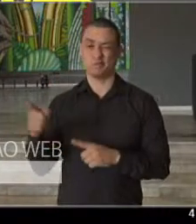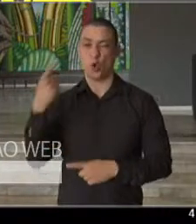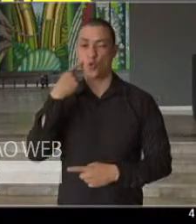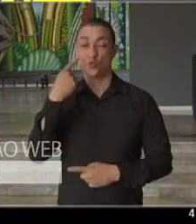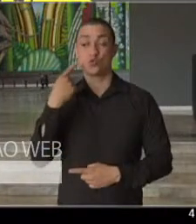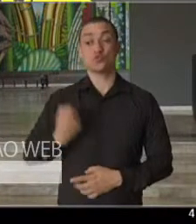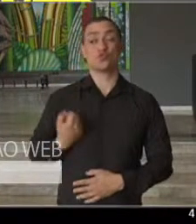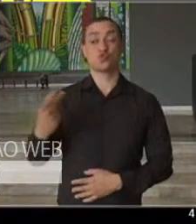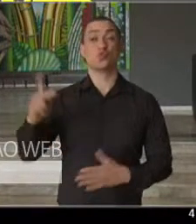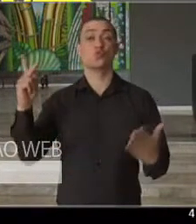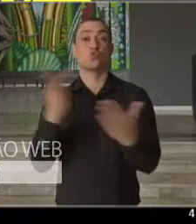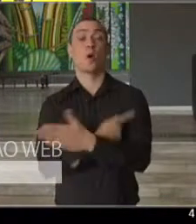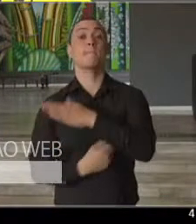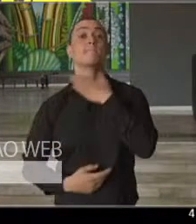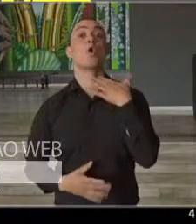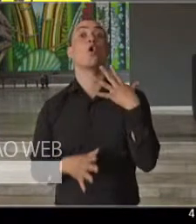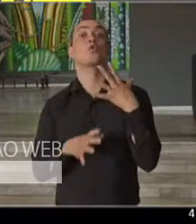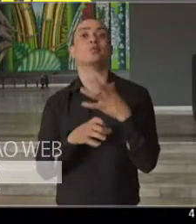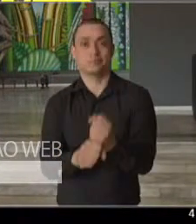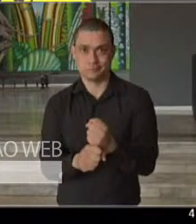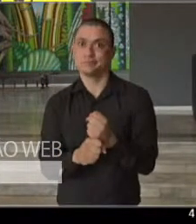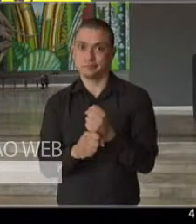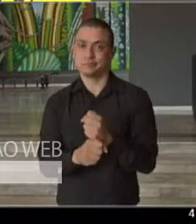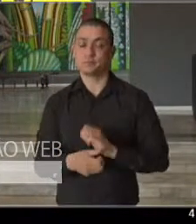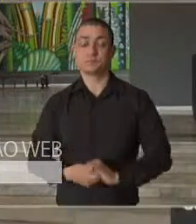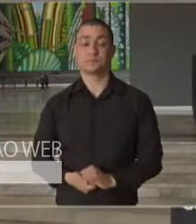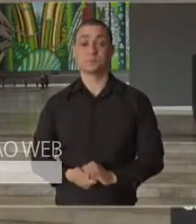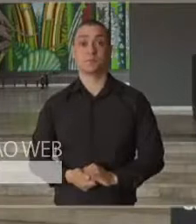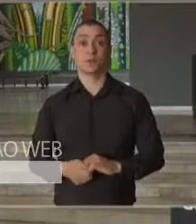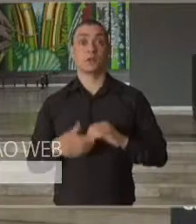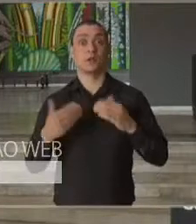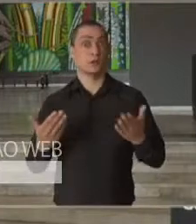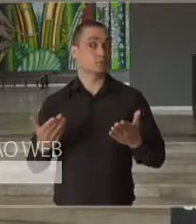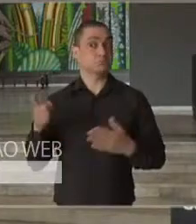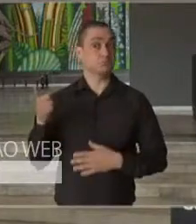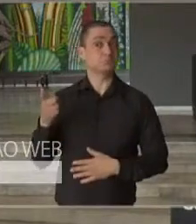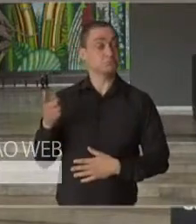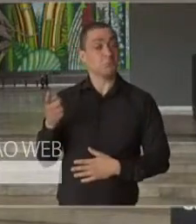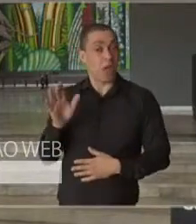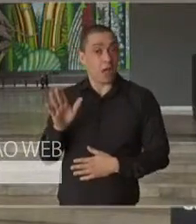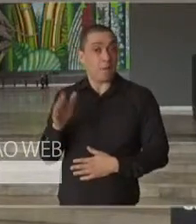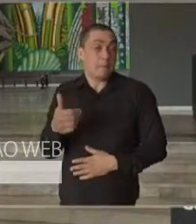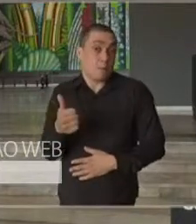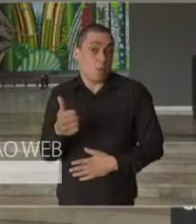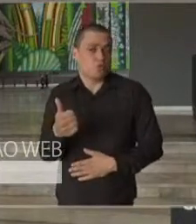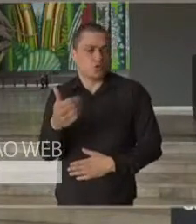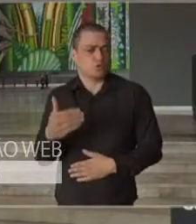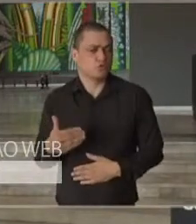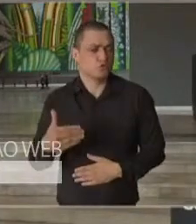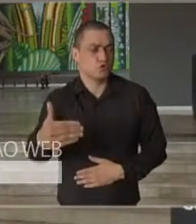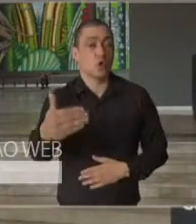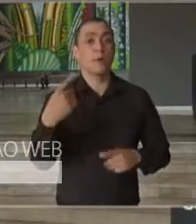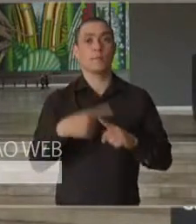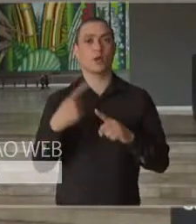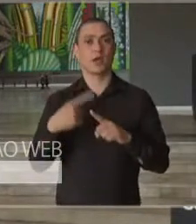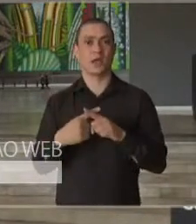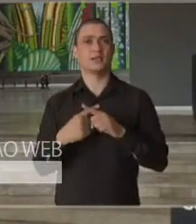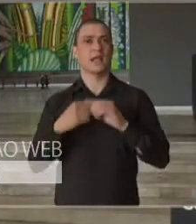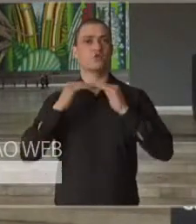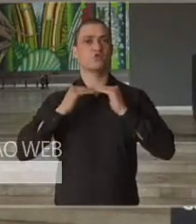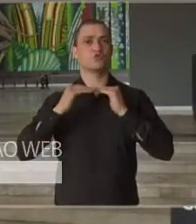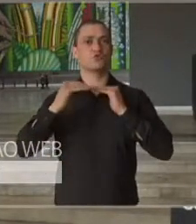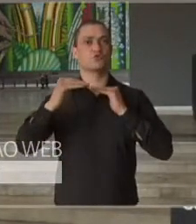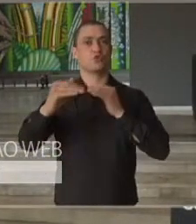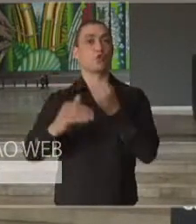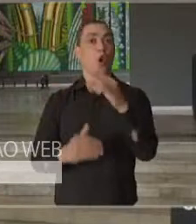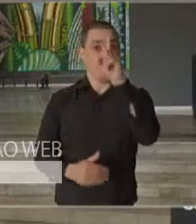registrado em óbitos nessas regiões. O que também é um sinal positivo olhando para frente, porque há uma estabilização